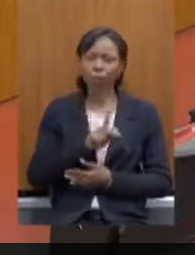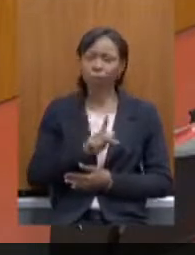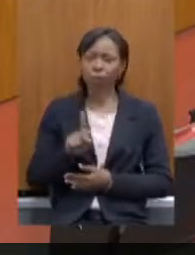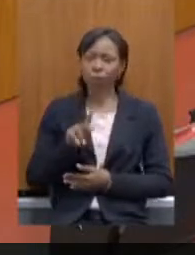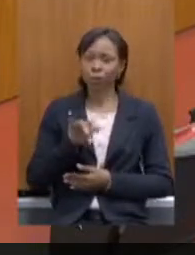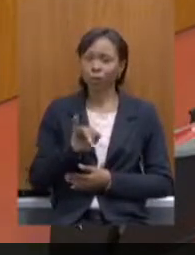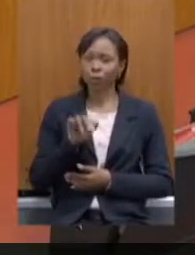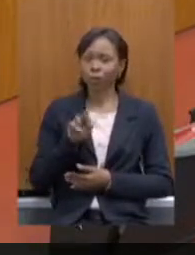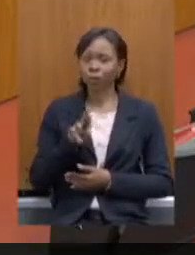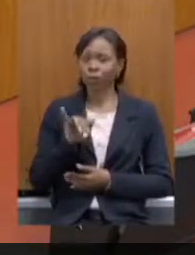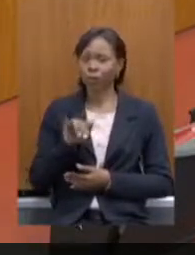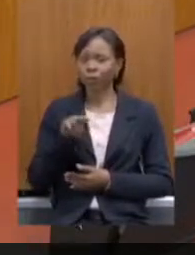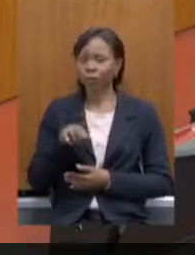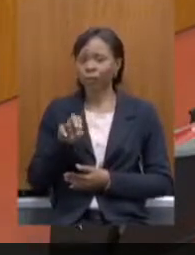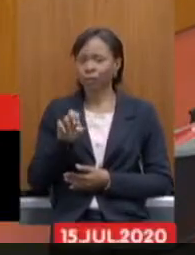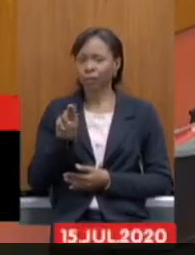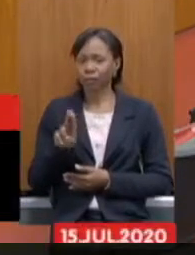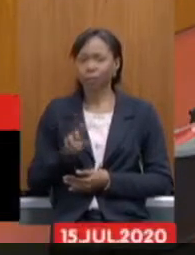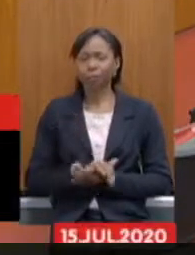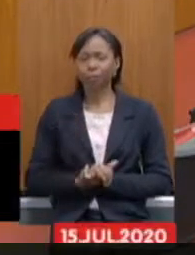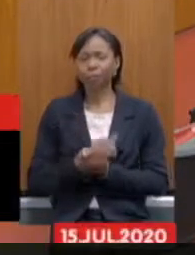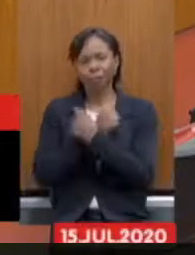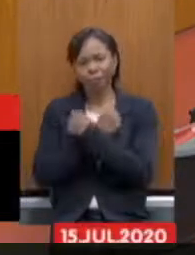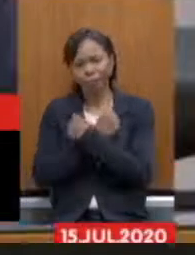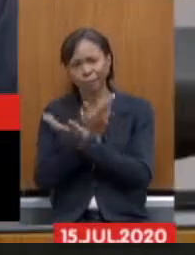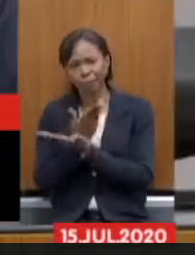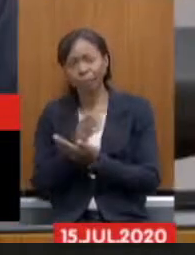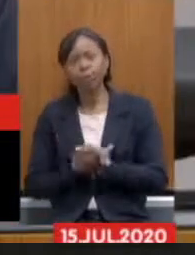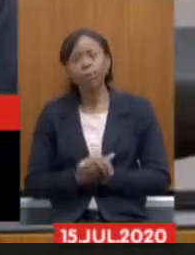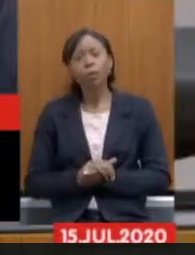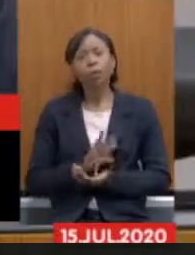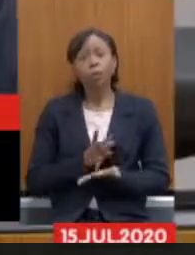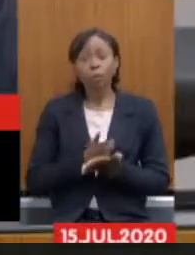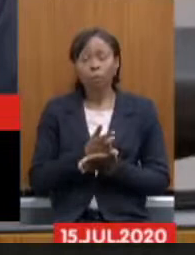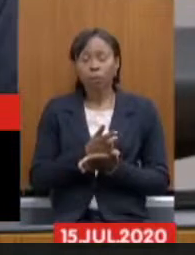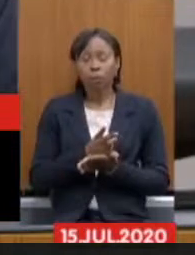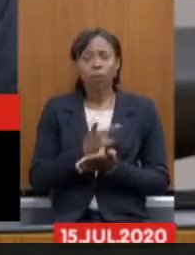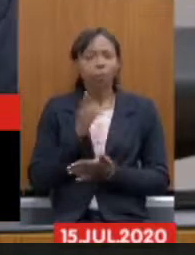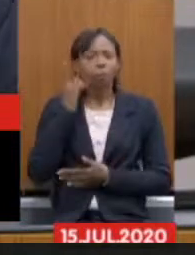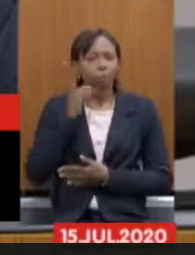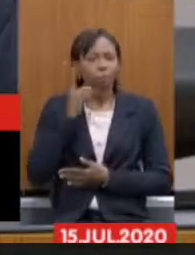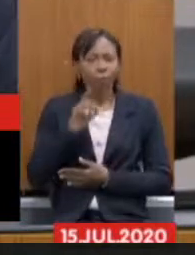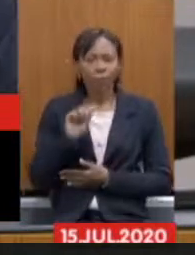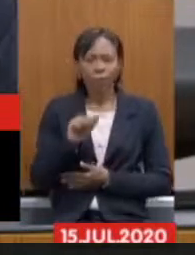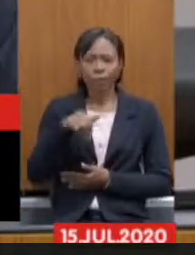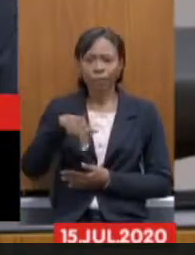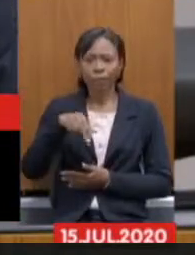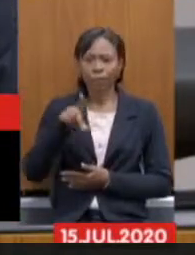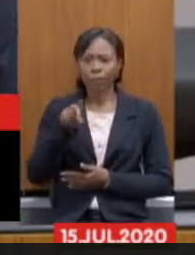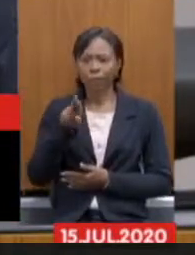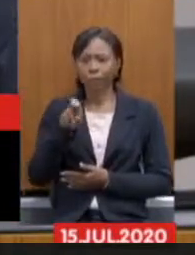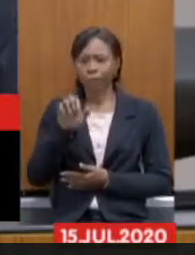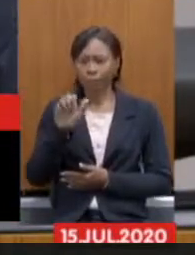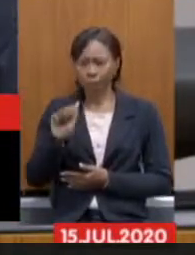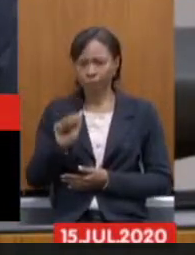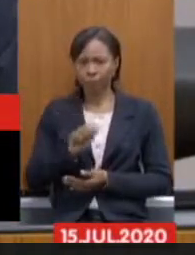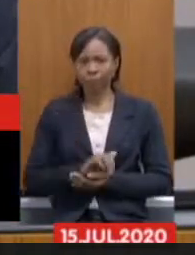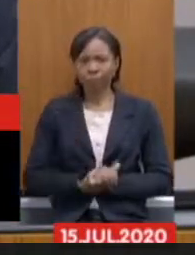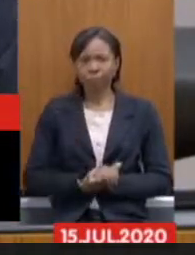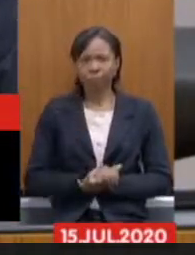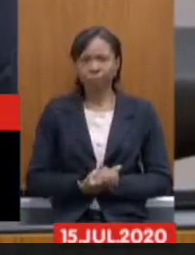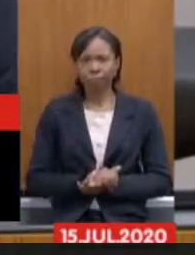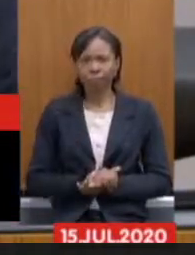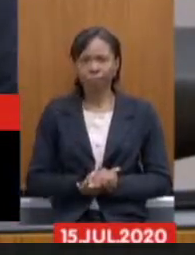irineu um grande abraço é sequência a nossa companheira a deputada andreia de jesus é